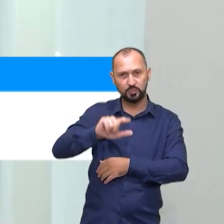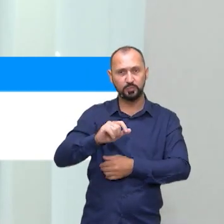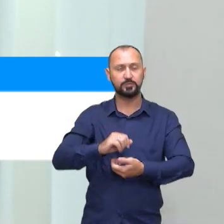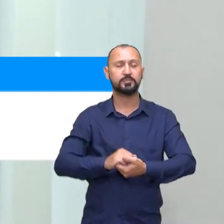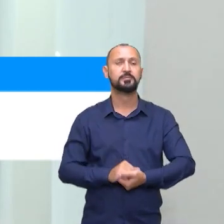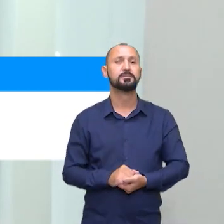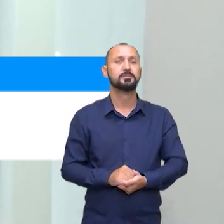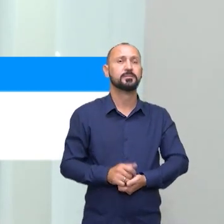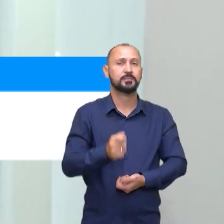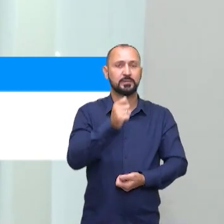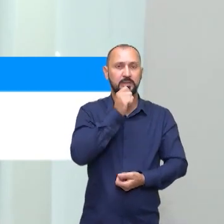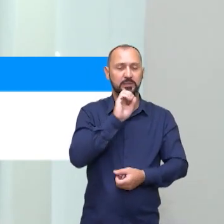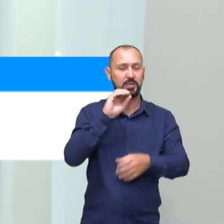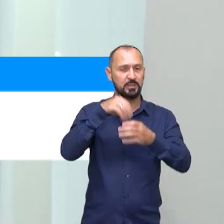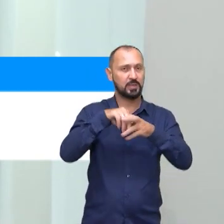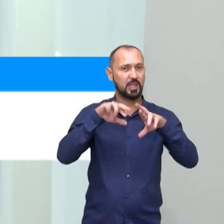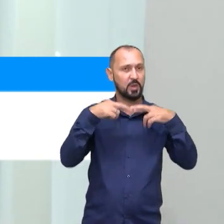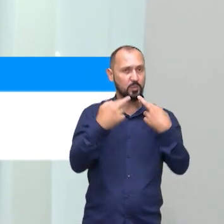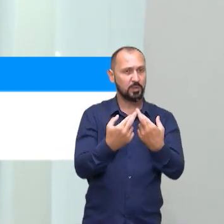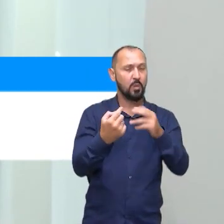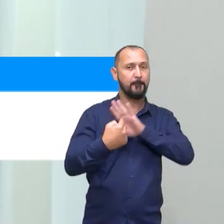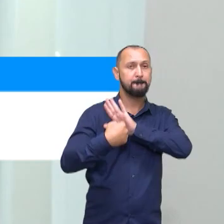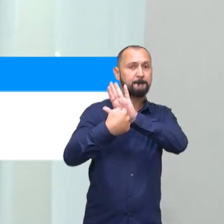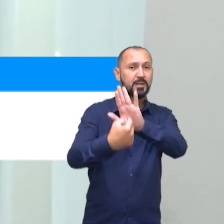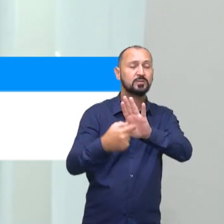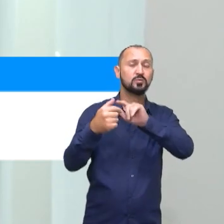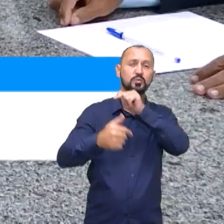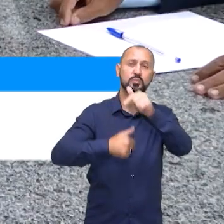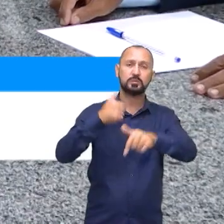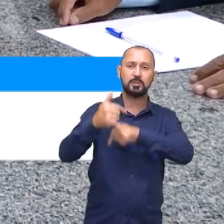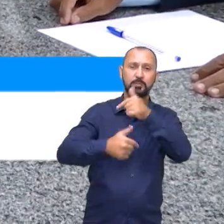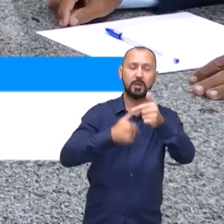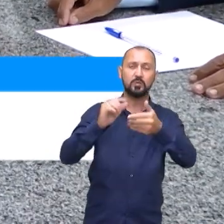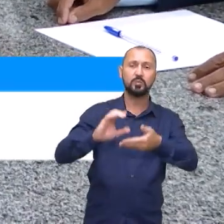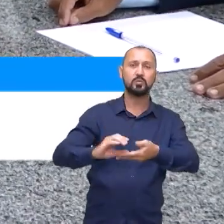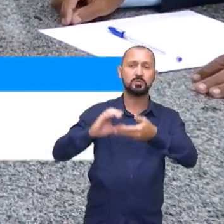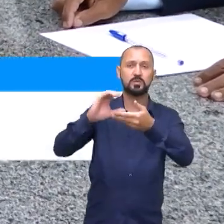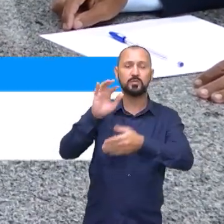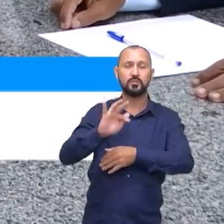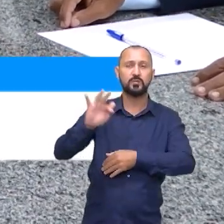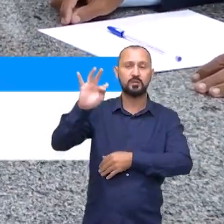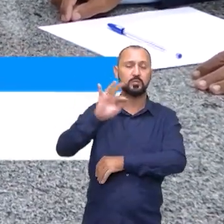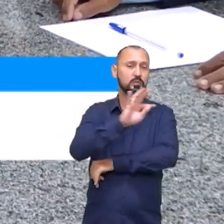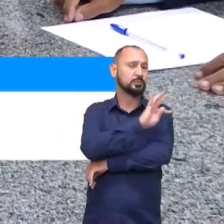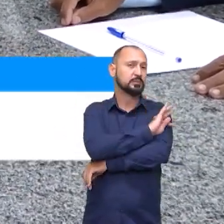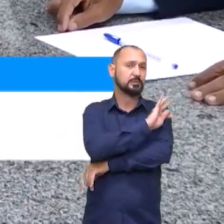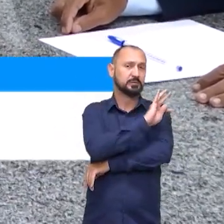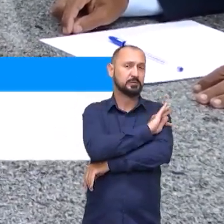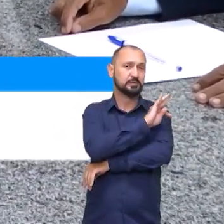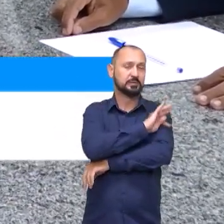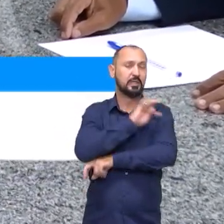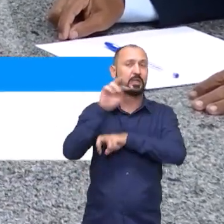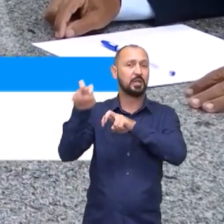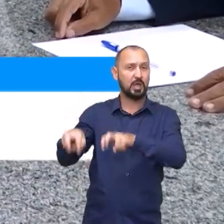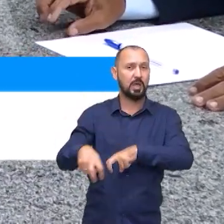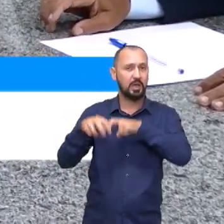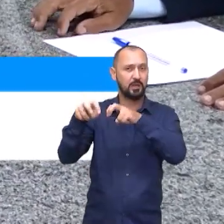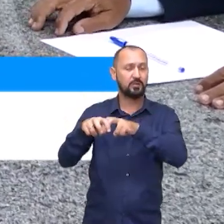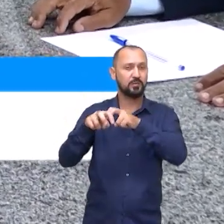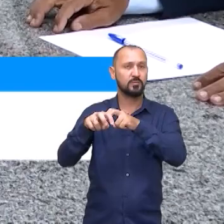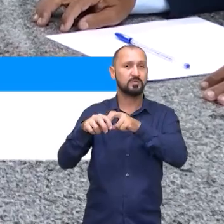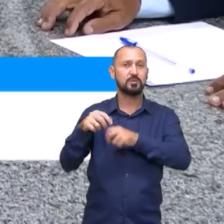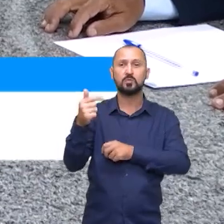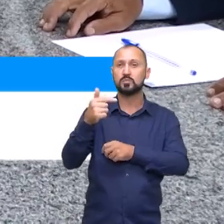fizeram um trabalho exemplar para o desenvolvimento do Mato Grosso do Sul. Ainda durante a reunião, foi apresentado o trabalho